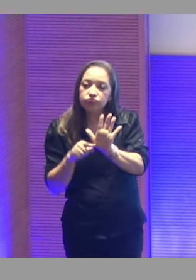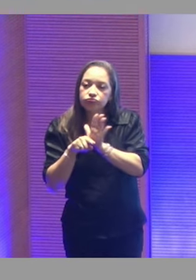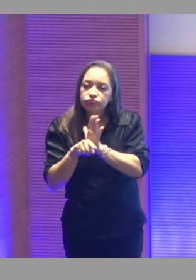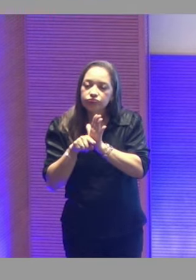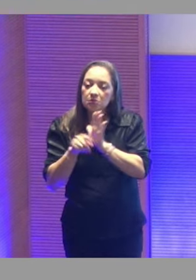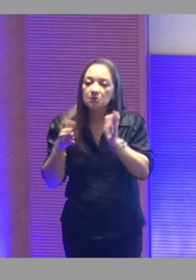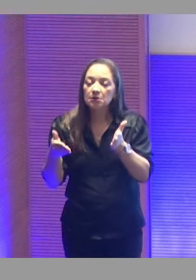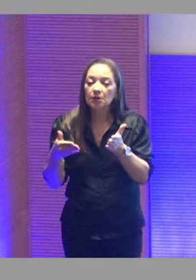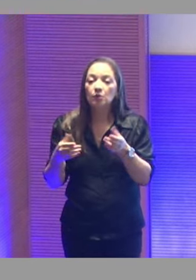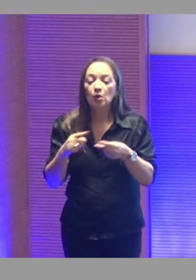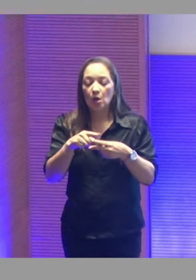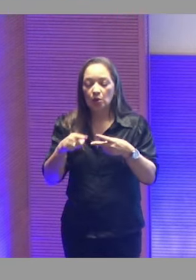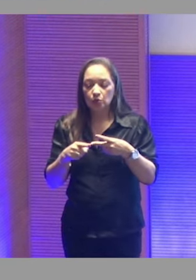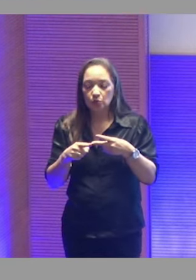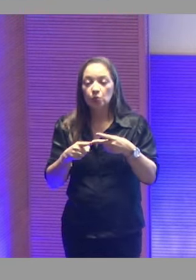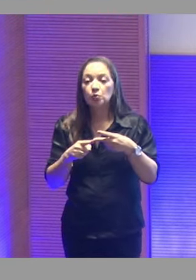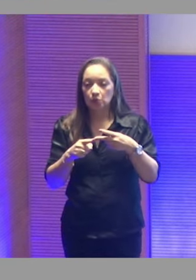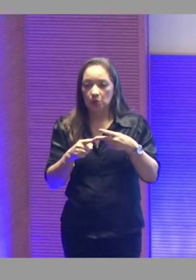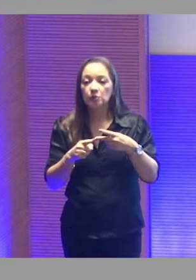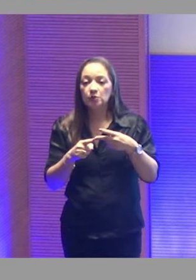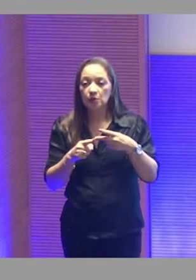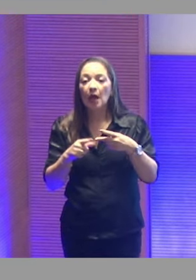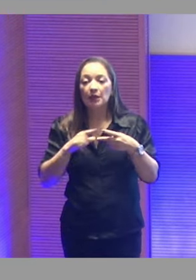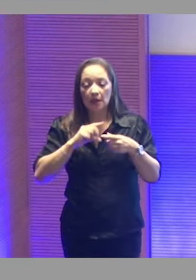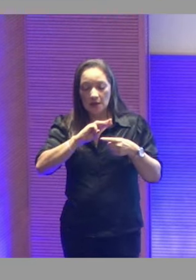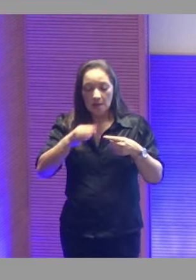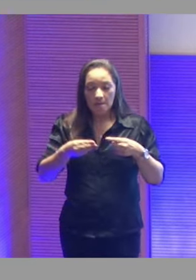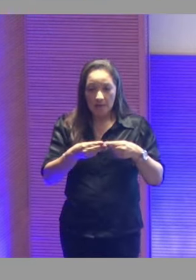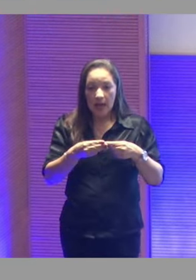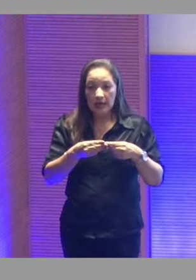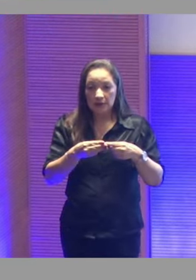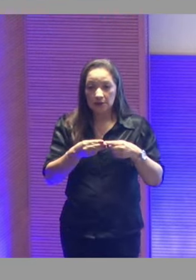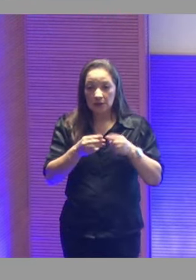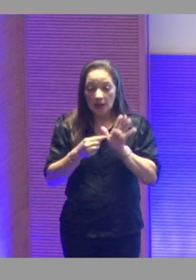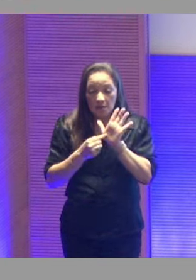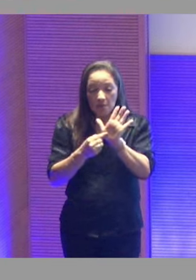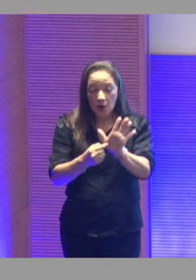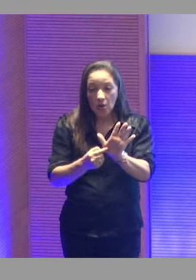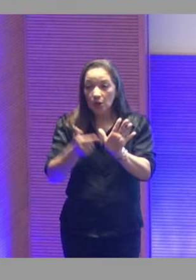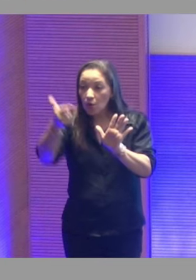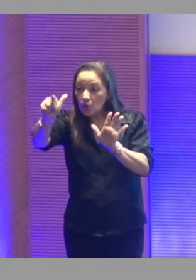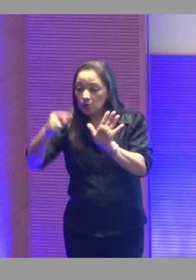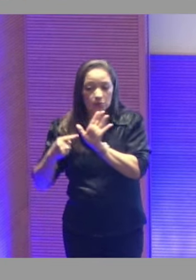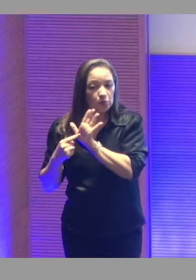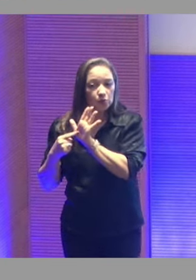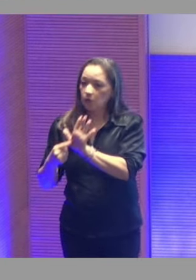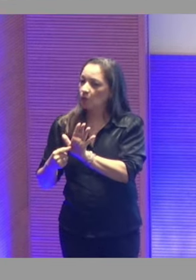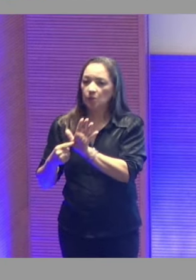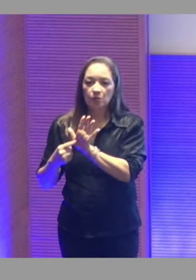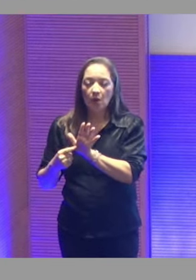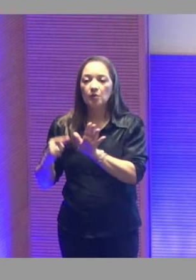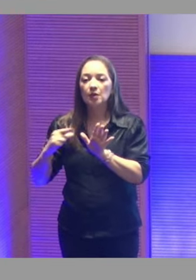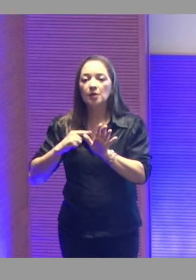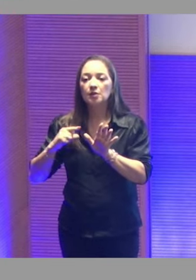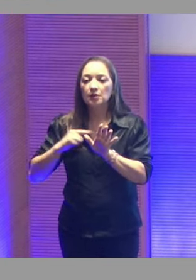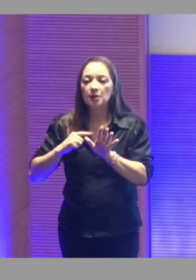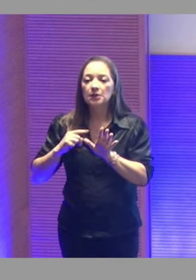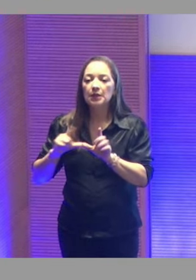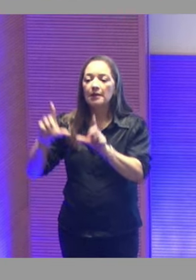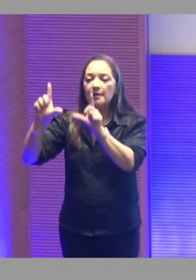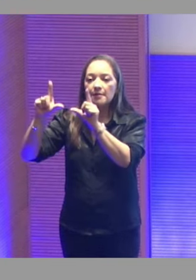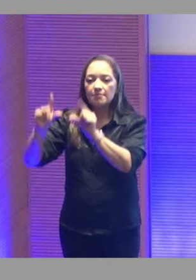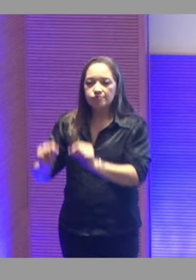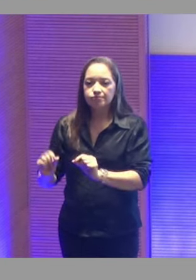duas eh organizações né que tem metas e publicam e que não publicam a gente perguntou se tem meta net zero de neutralidade